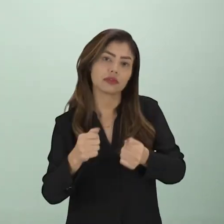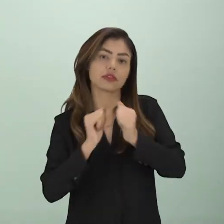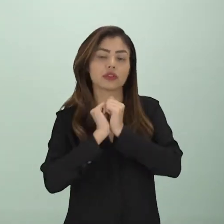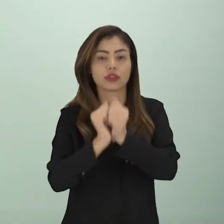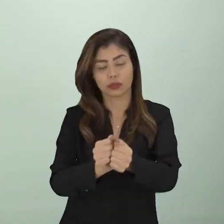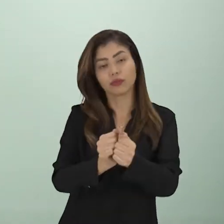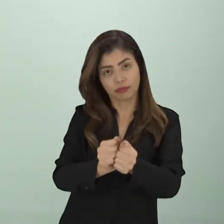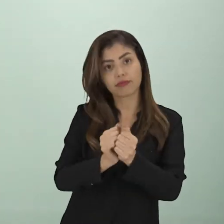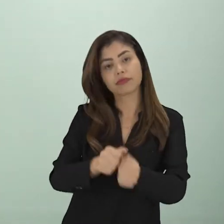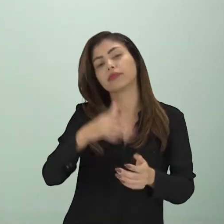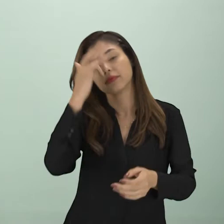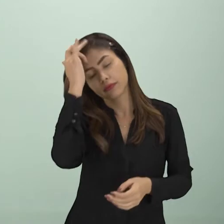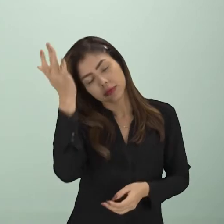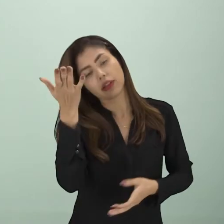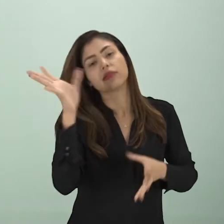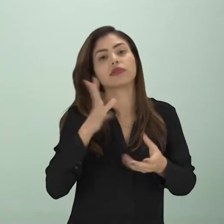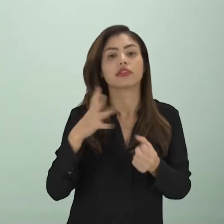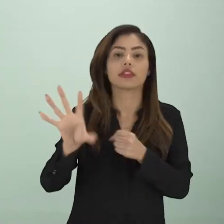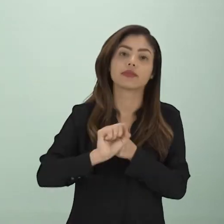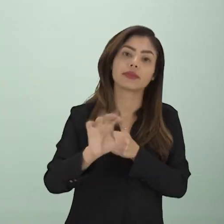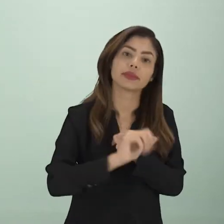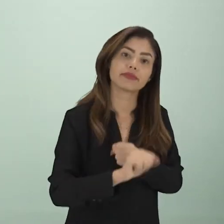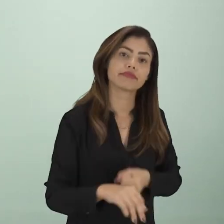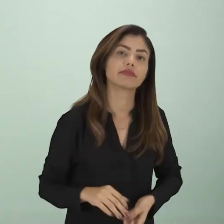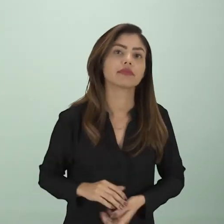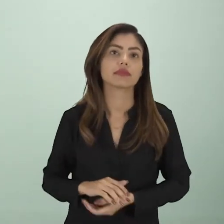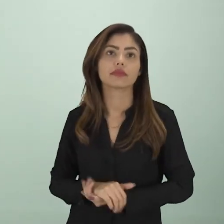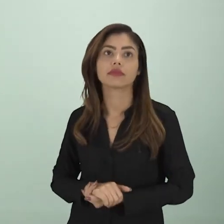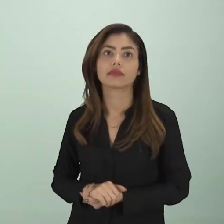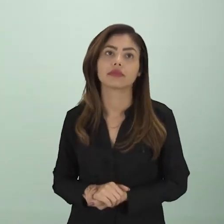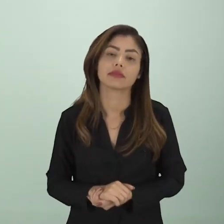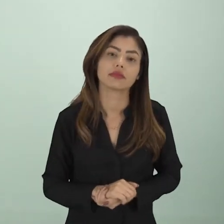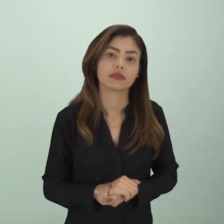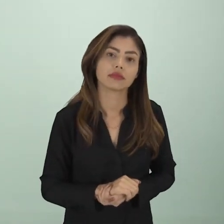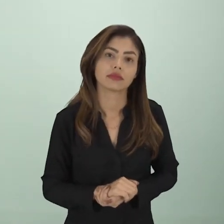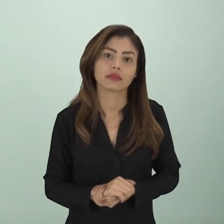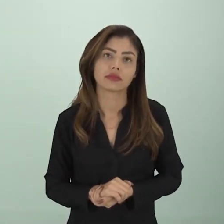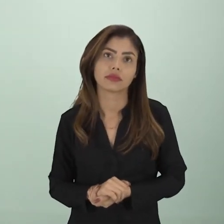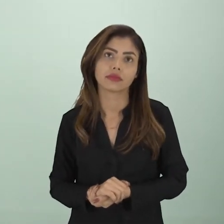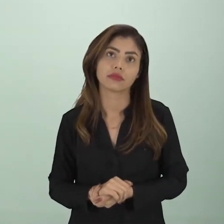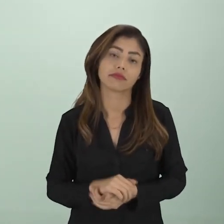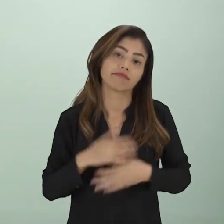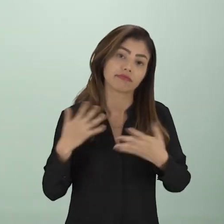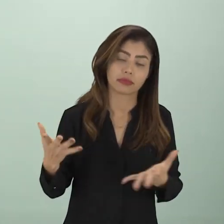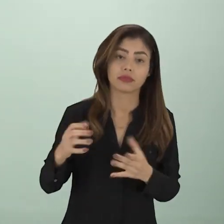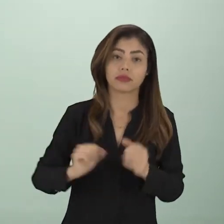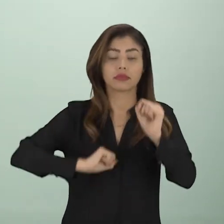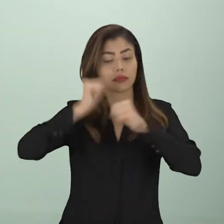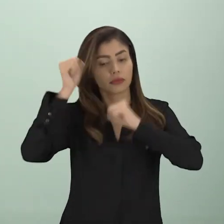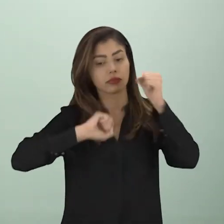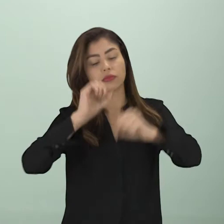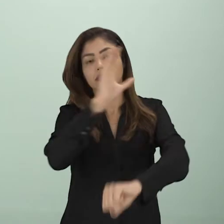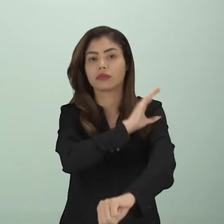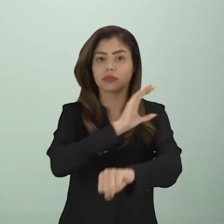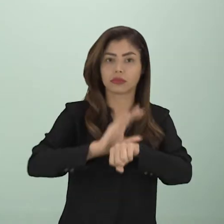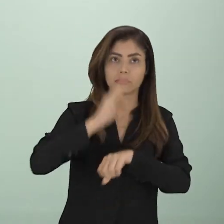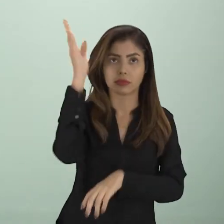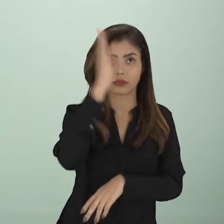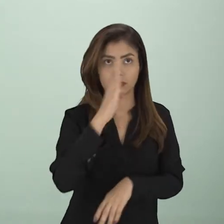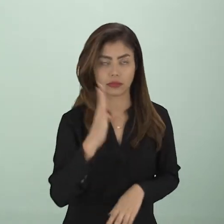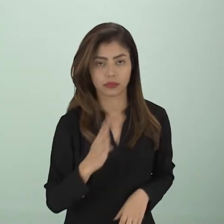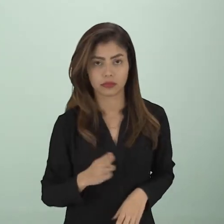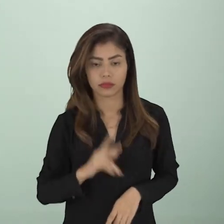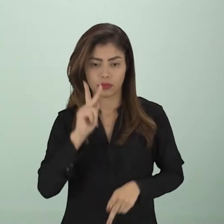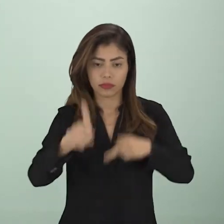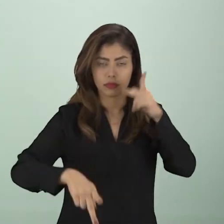para ser uma forma mais fácil de ser consumida, certo? Então, gente, a indústria cultural aqui no Brasil, ela foi